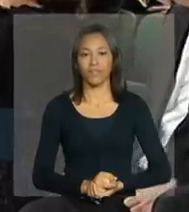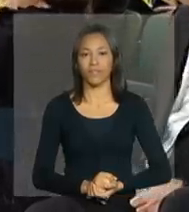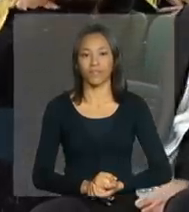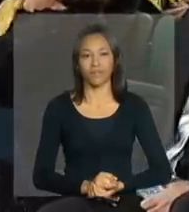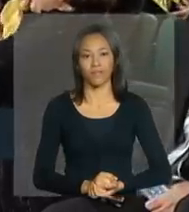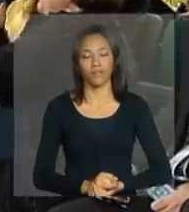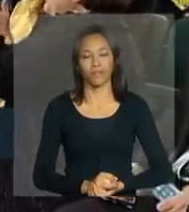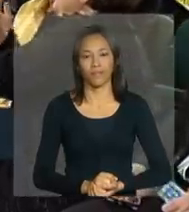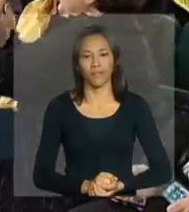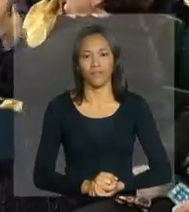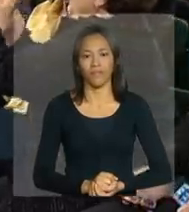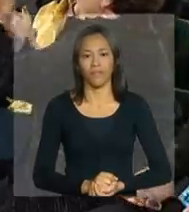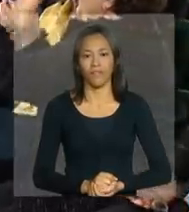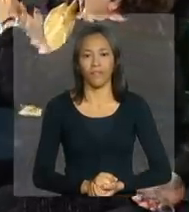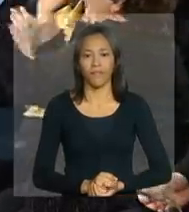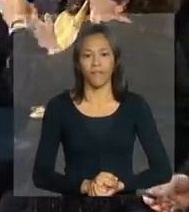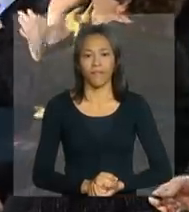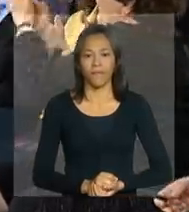benzedeira